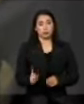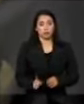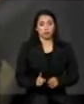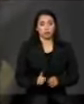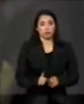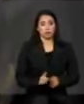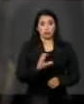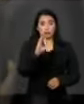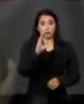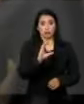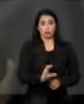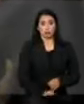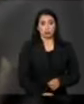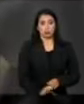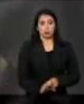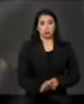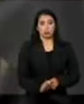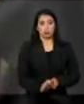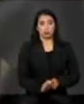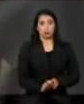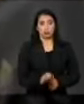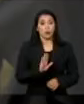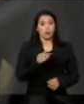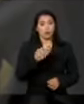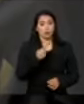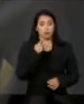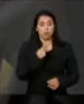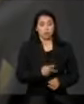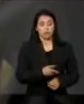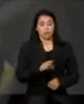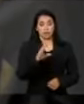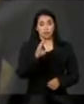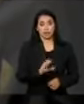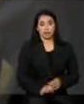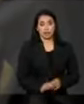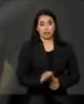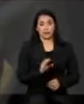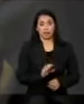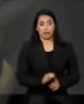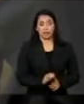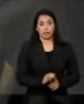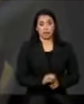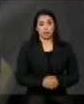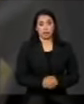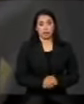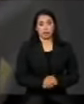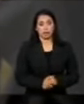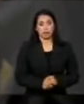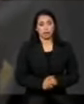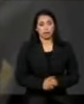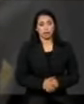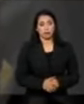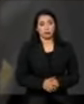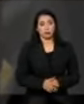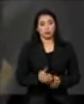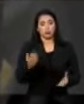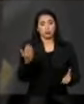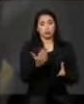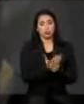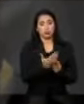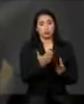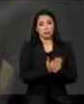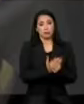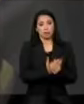cidadão, e aqui, quando eu falo cidadão, não excluo ninguém, porque o processo penal e o direito